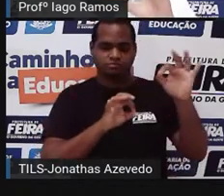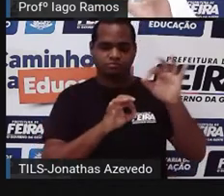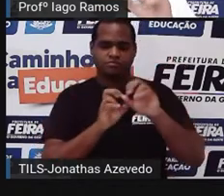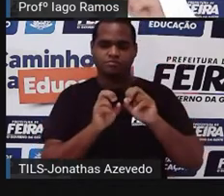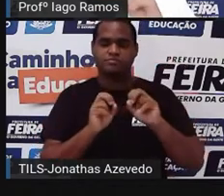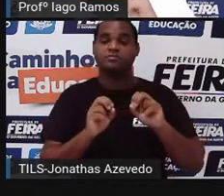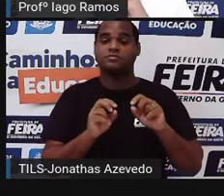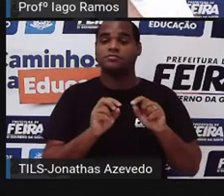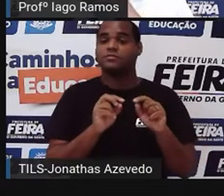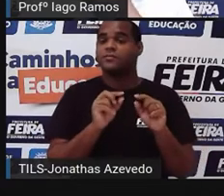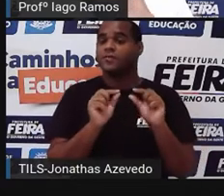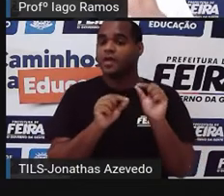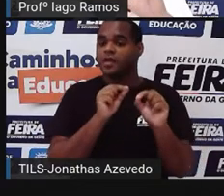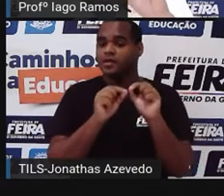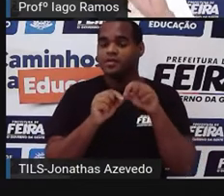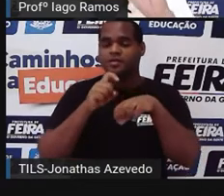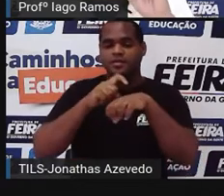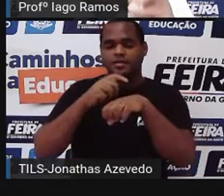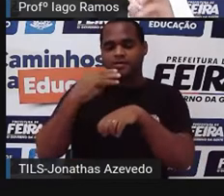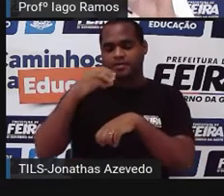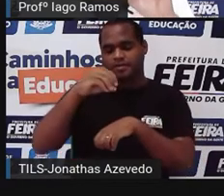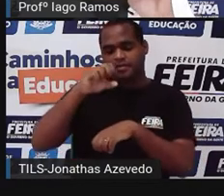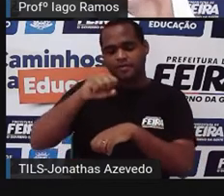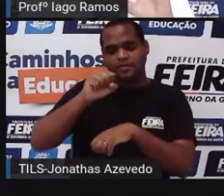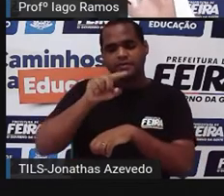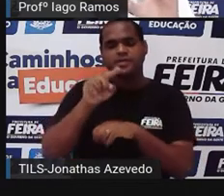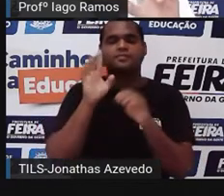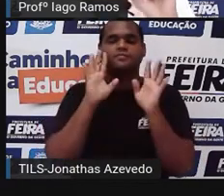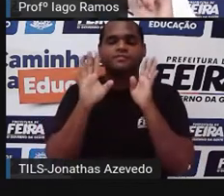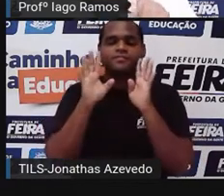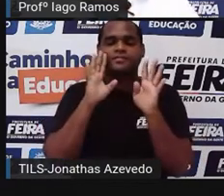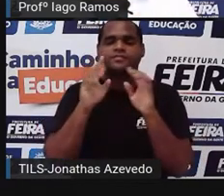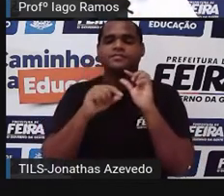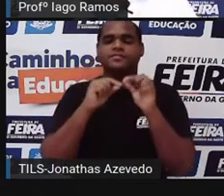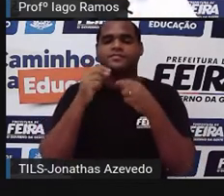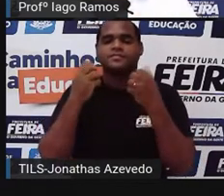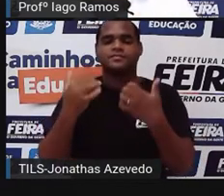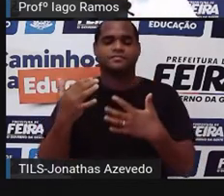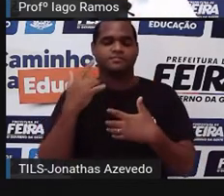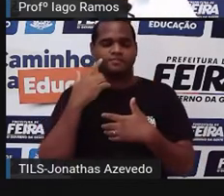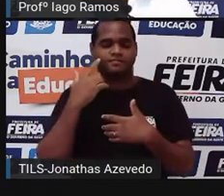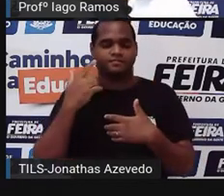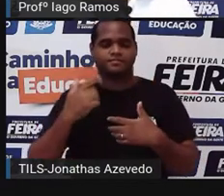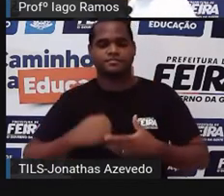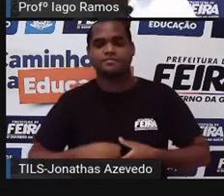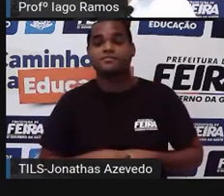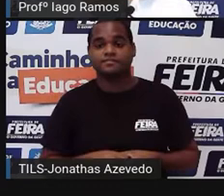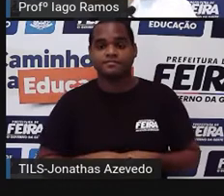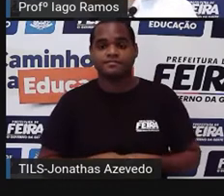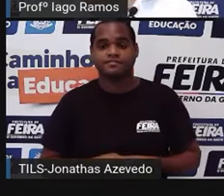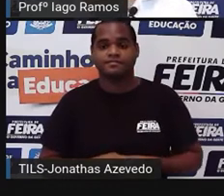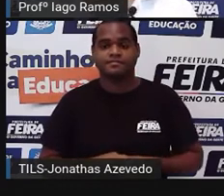Deixa eu te dar um tempinho aqui de 30 segundos para ver se surge uma ideia até